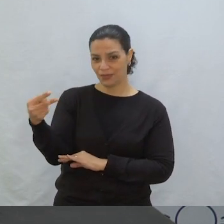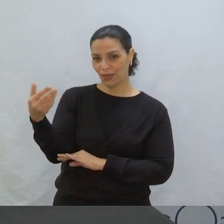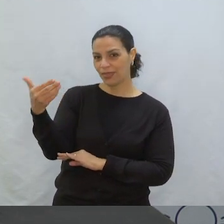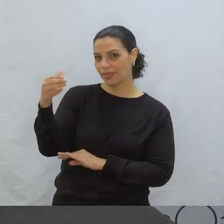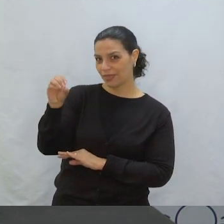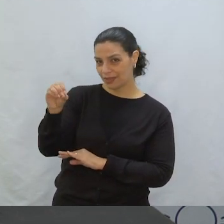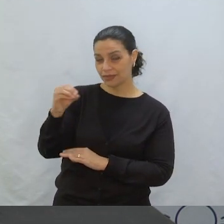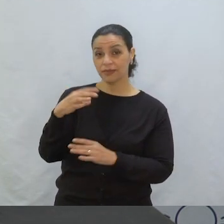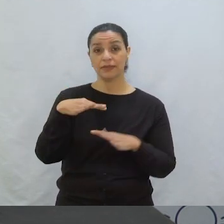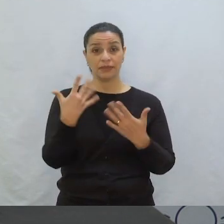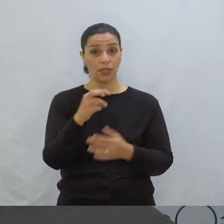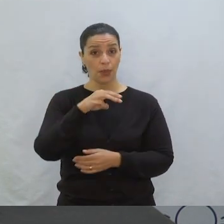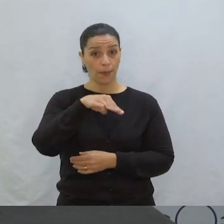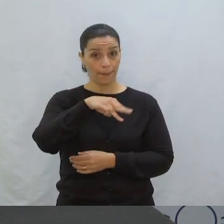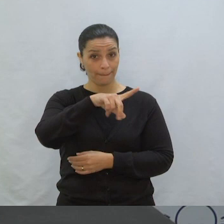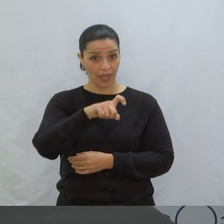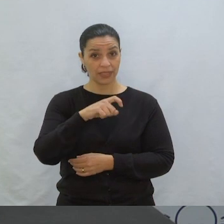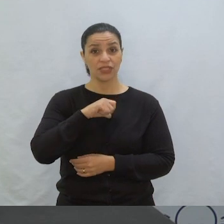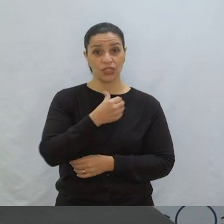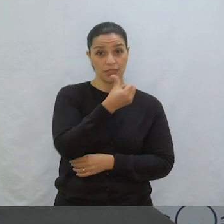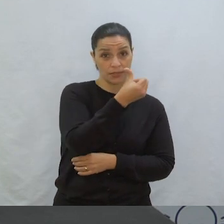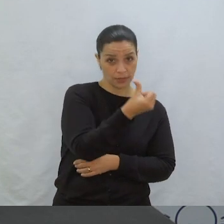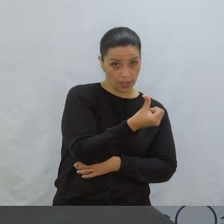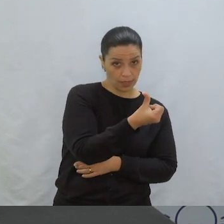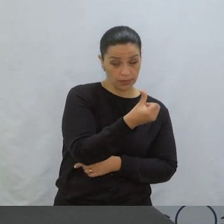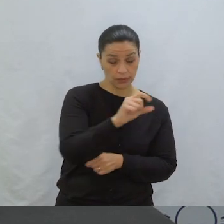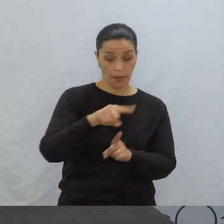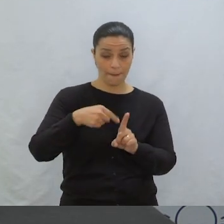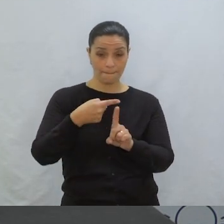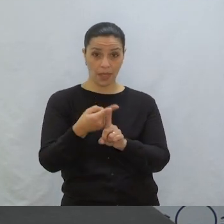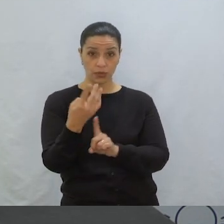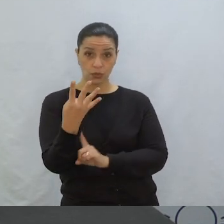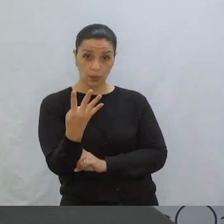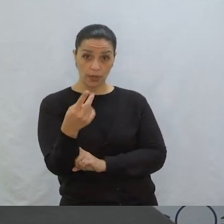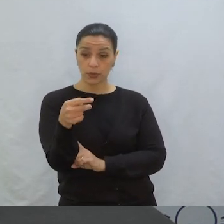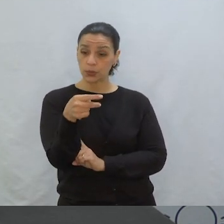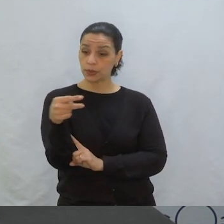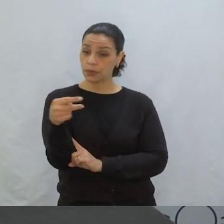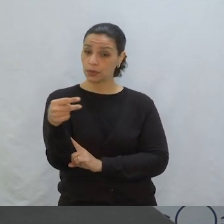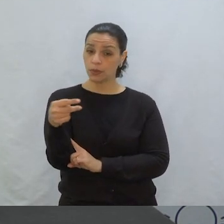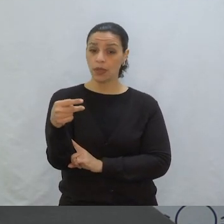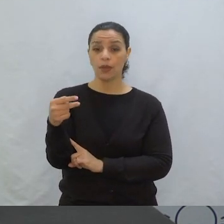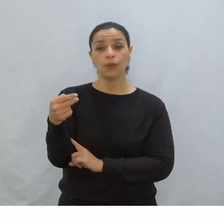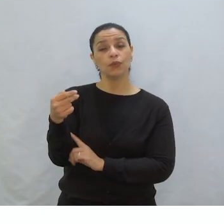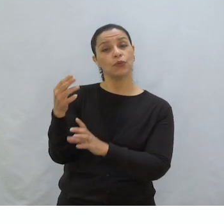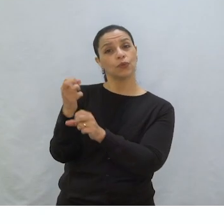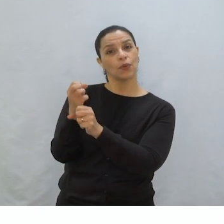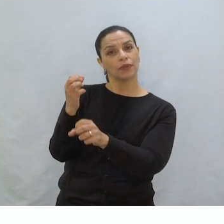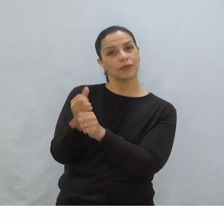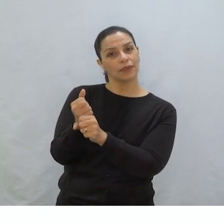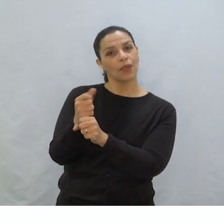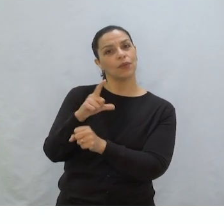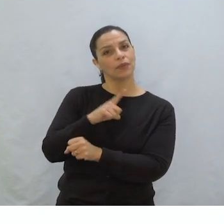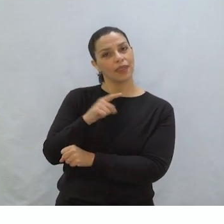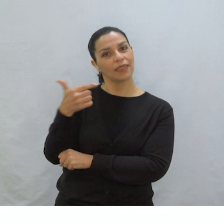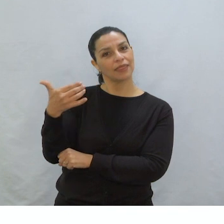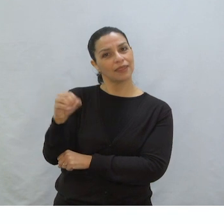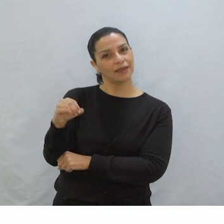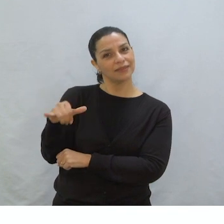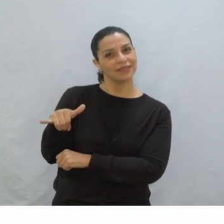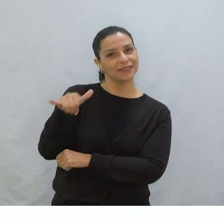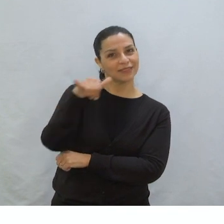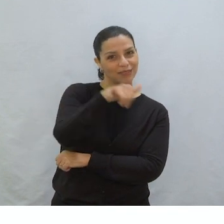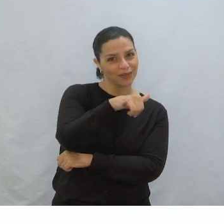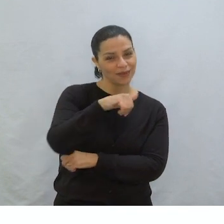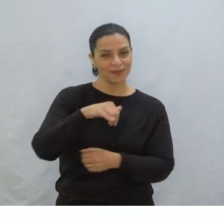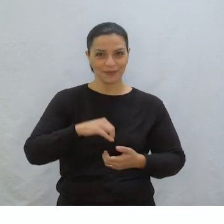1, 2, 3, 4, 5, 6, 7, 8, 9, 10. Então, o Max já tinha 6 aviões e ganhou mais 4. Ao todo, o Max